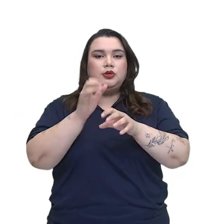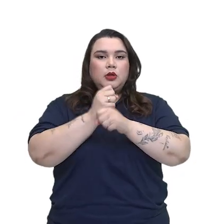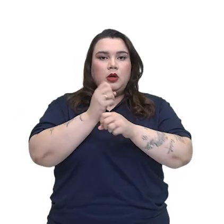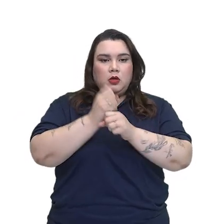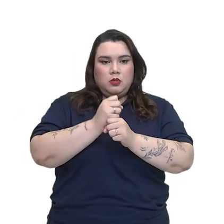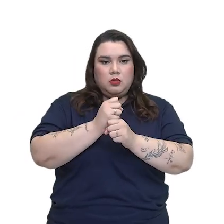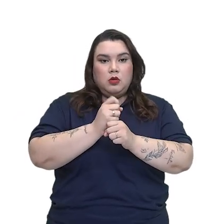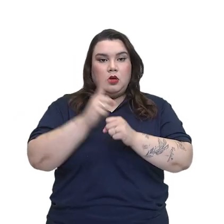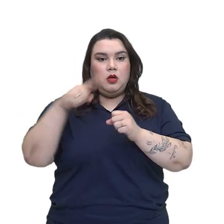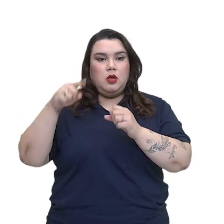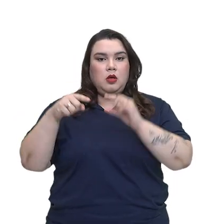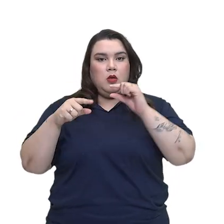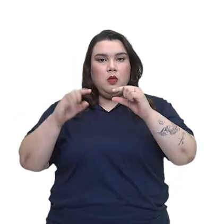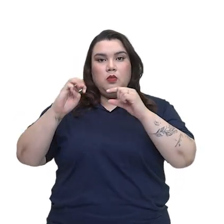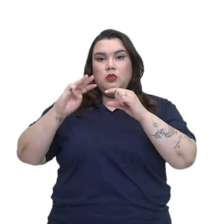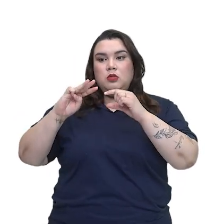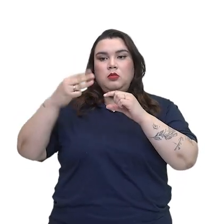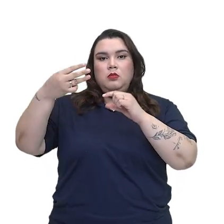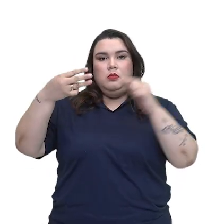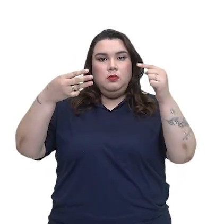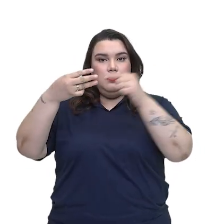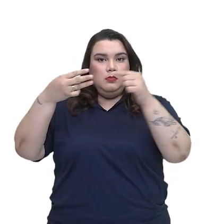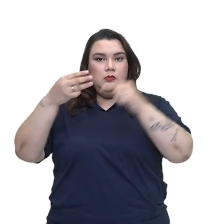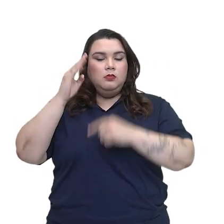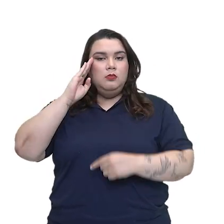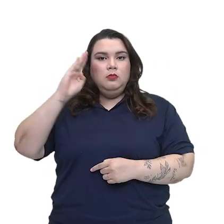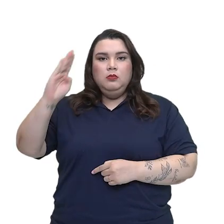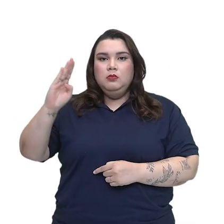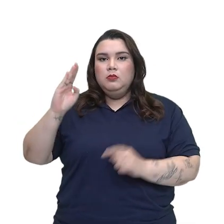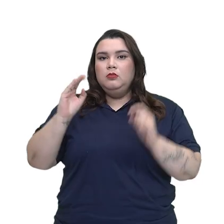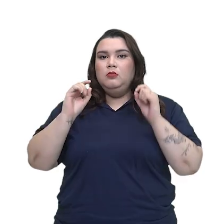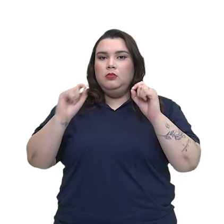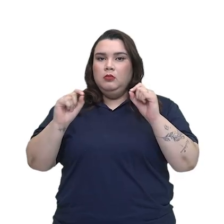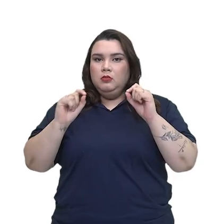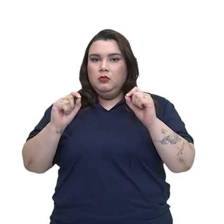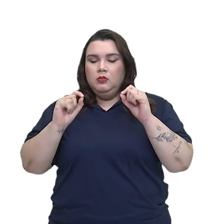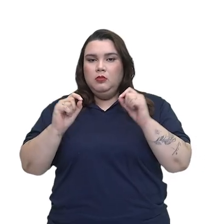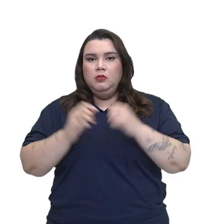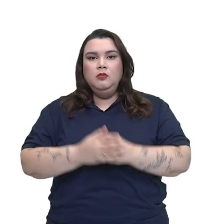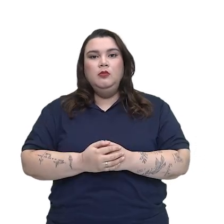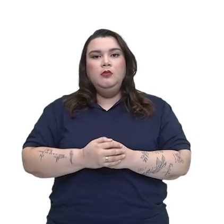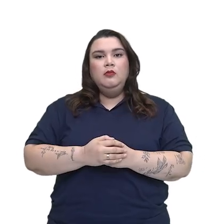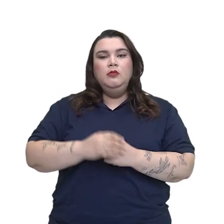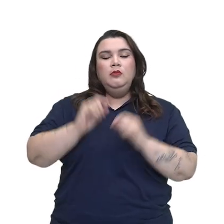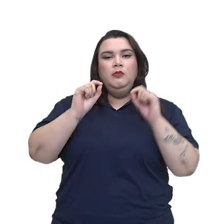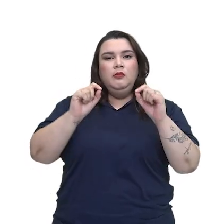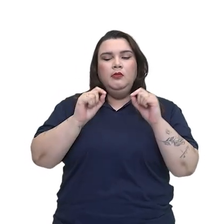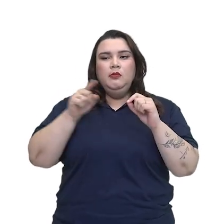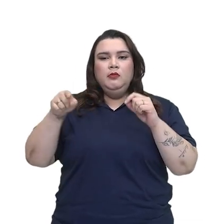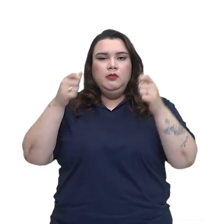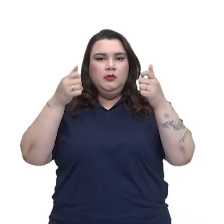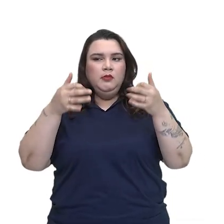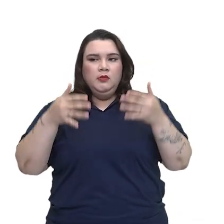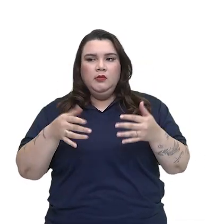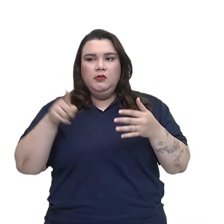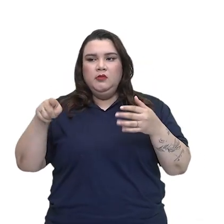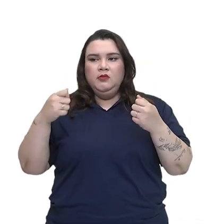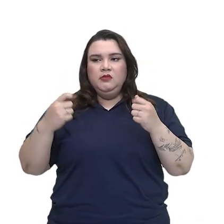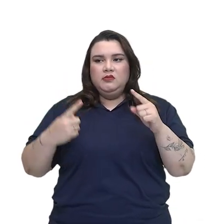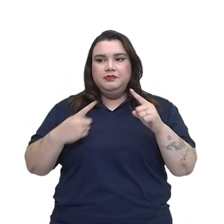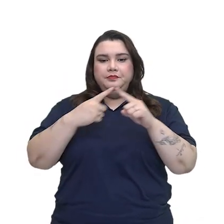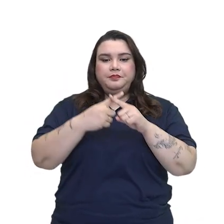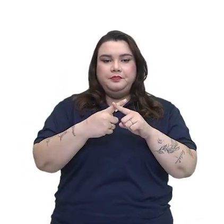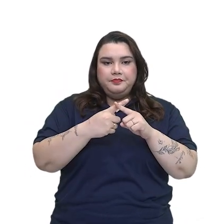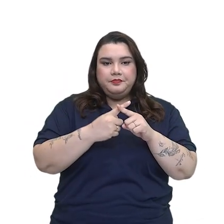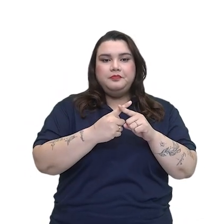O que ele está dizendo? Ele está dizendo, olha a base. Quem é a base? É 0,1. Você vai ser multiplicada por você